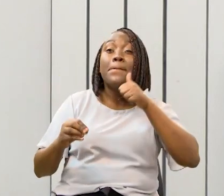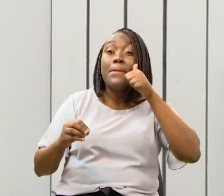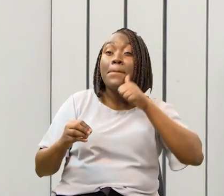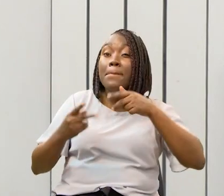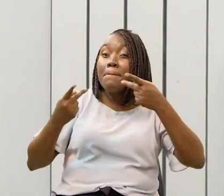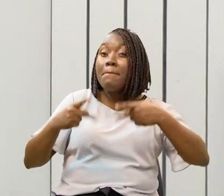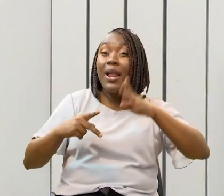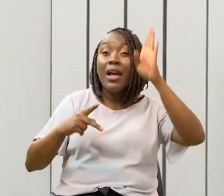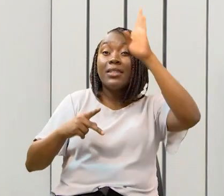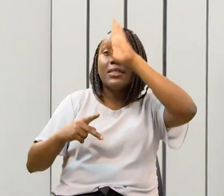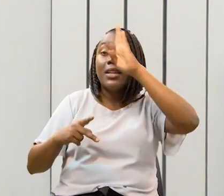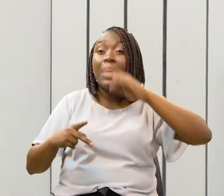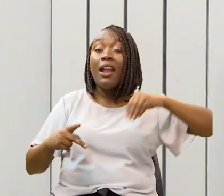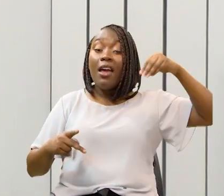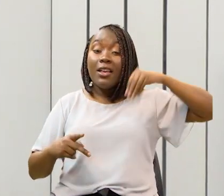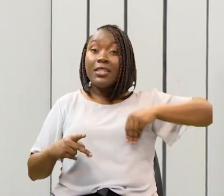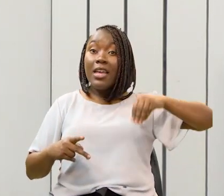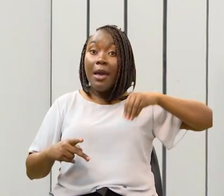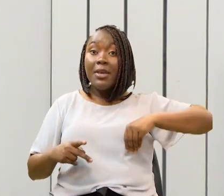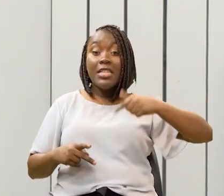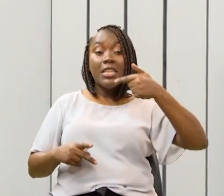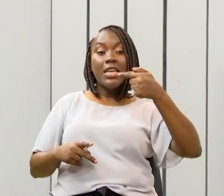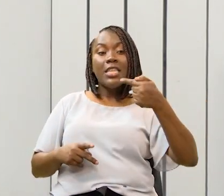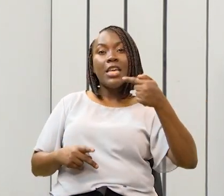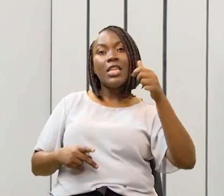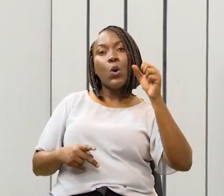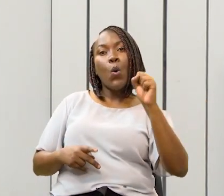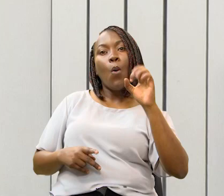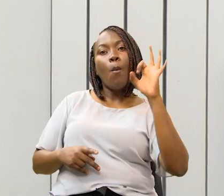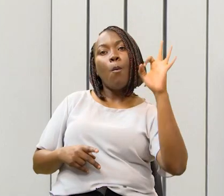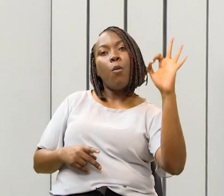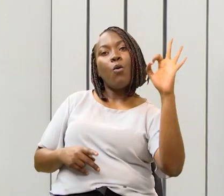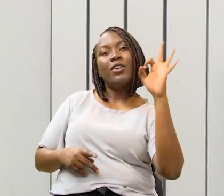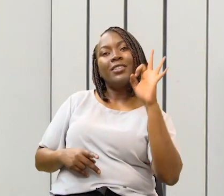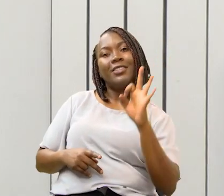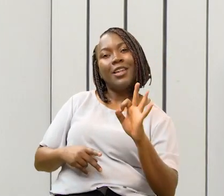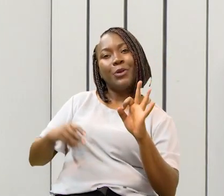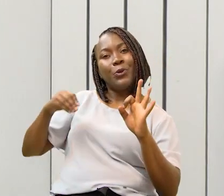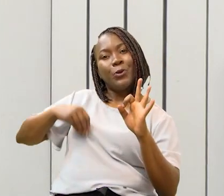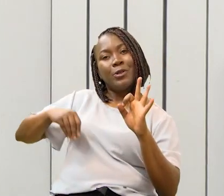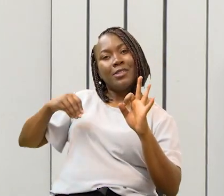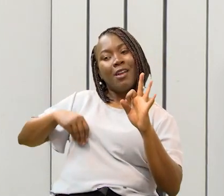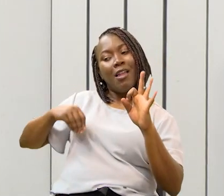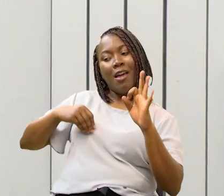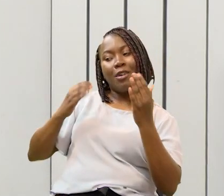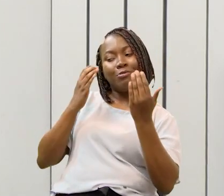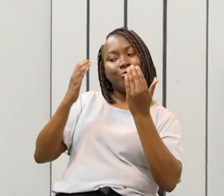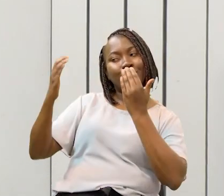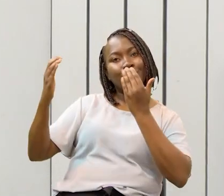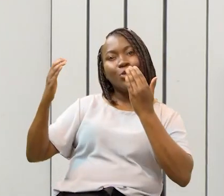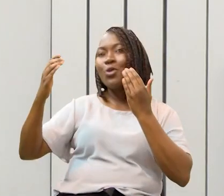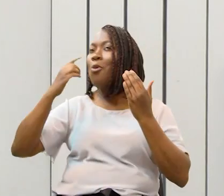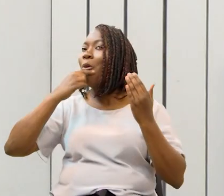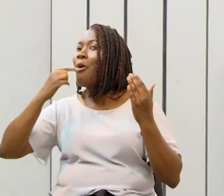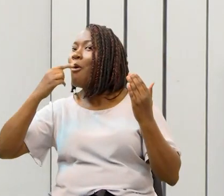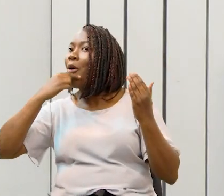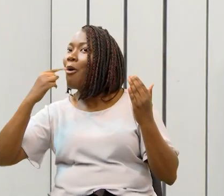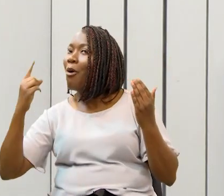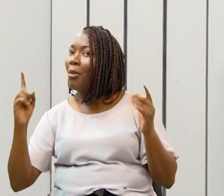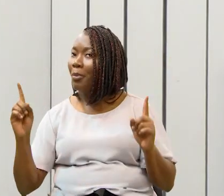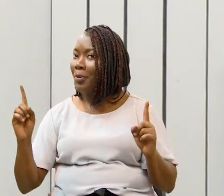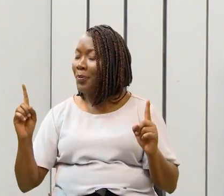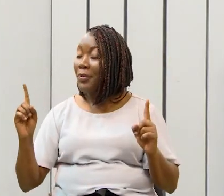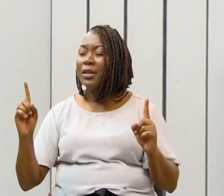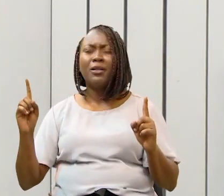em média aí, vamos colocar 78% do salário de um homem. É muita diferença, né? No